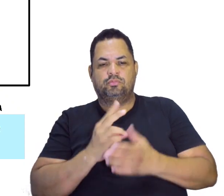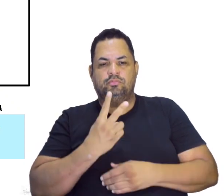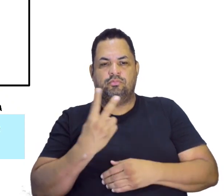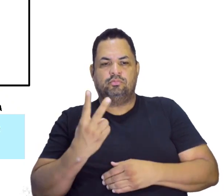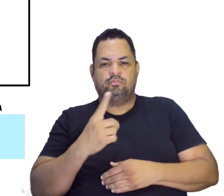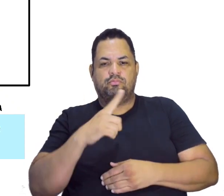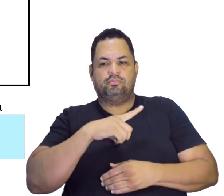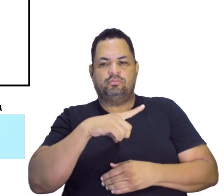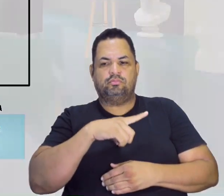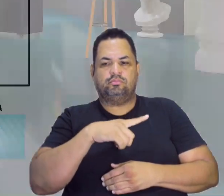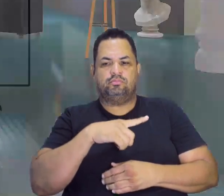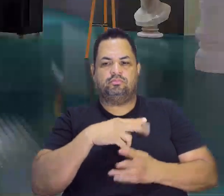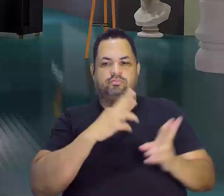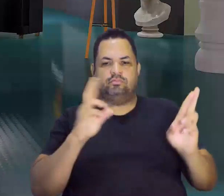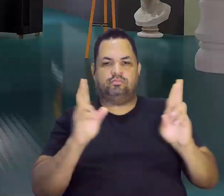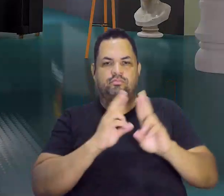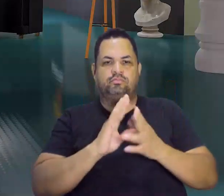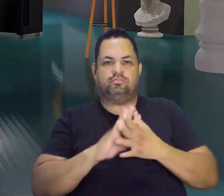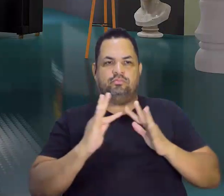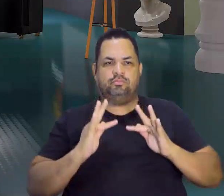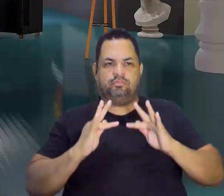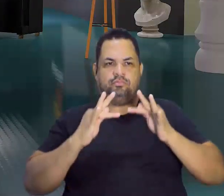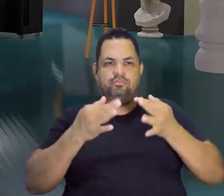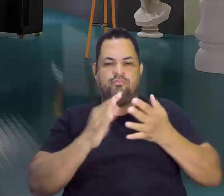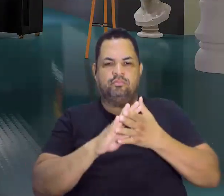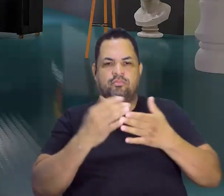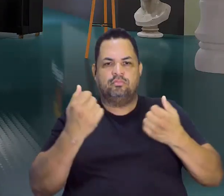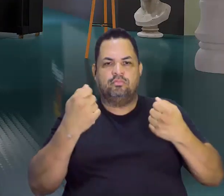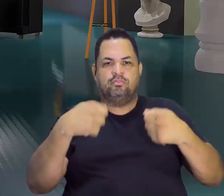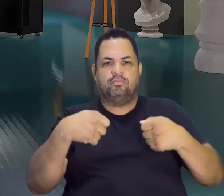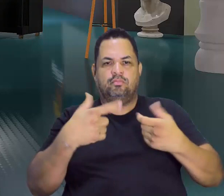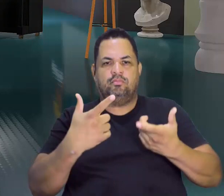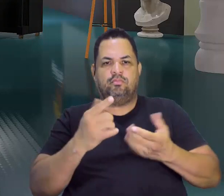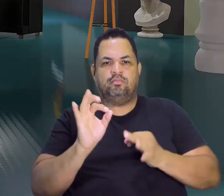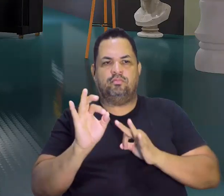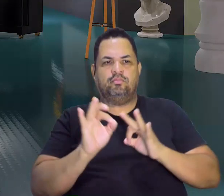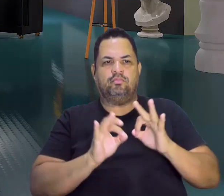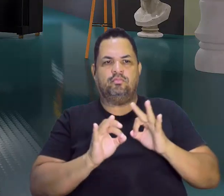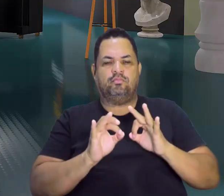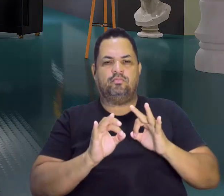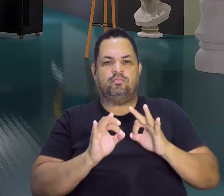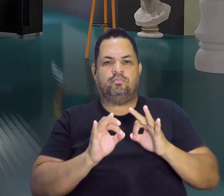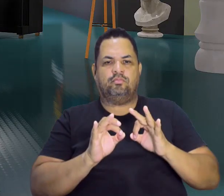alunos, agora nós vamos finalmente poder